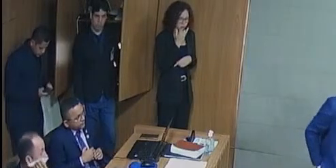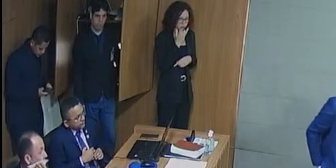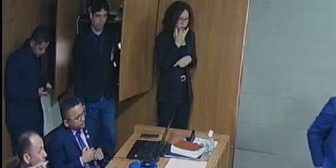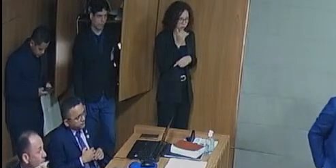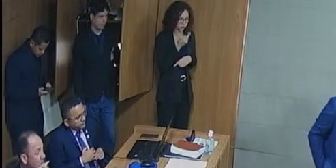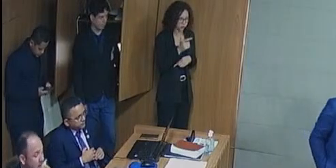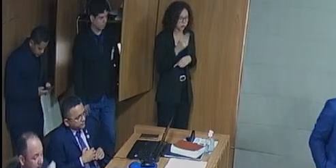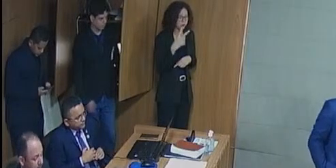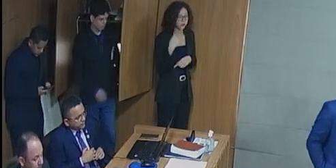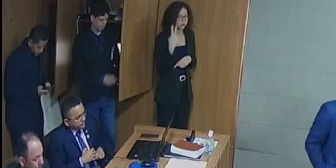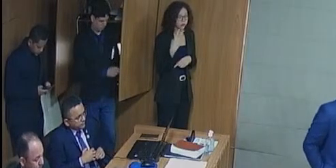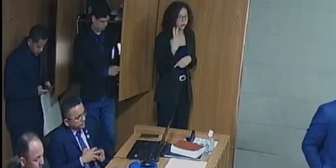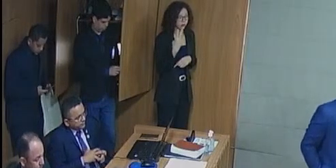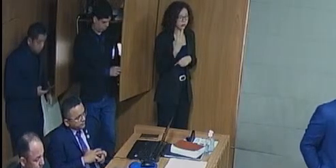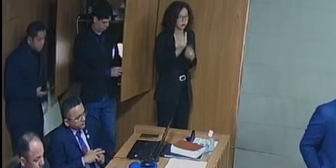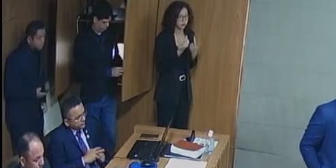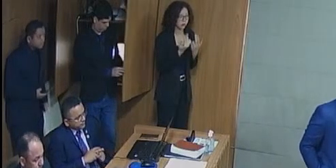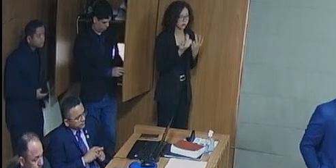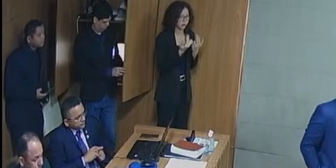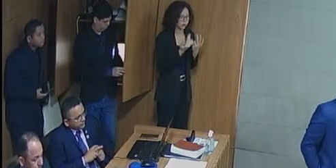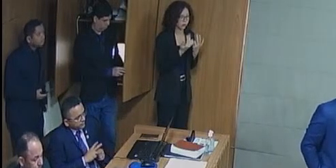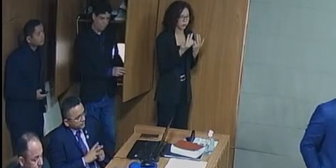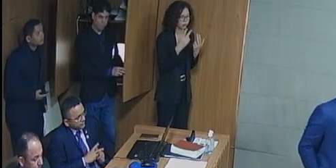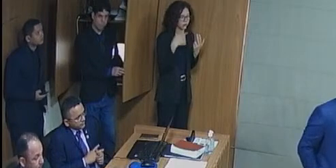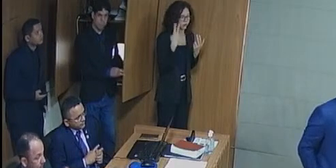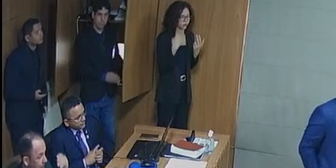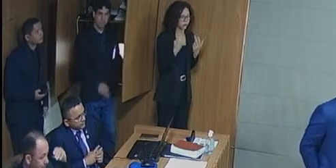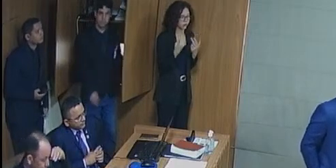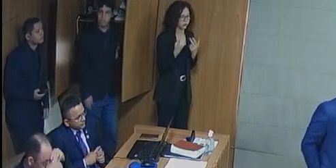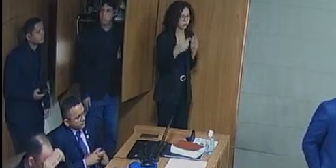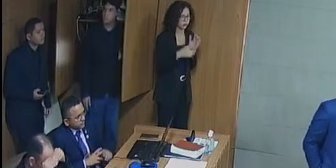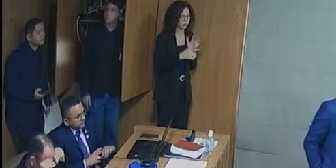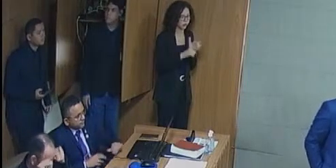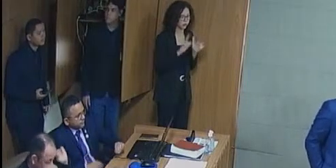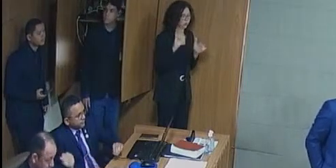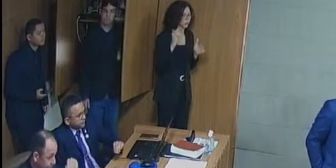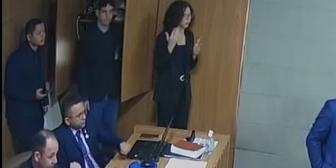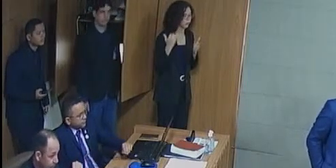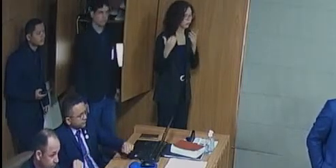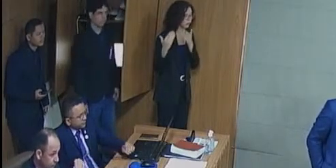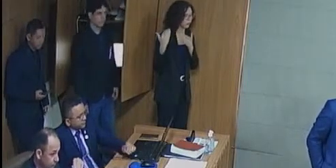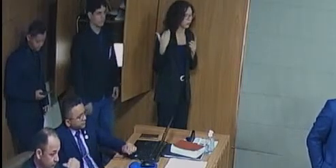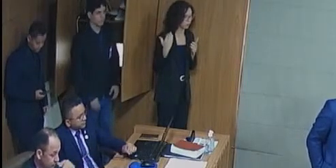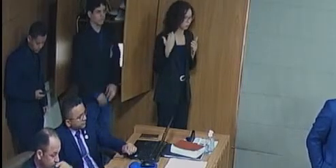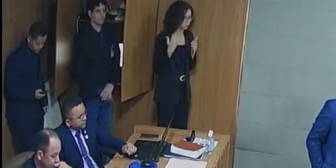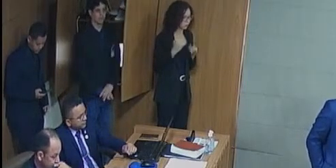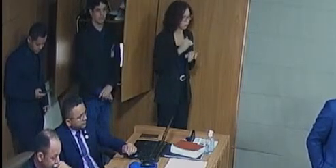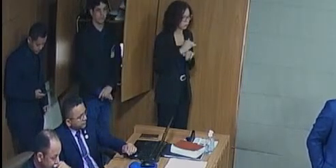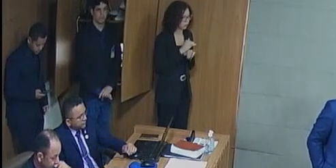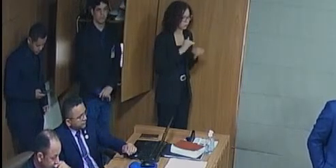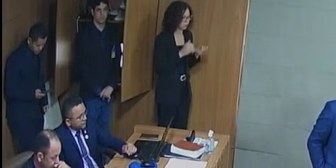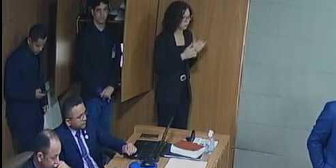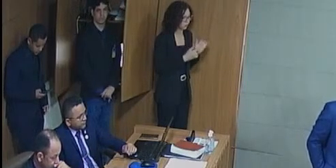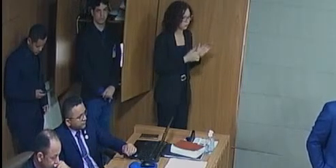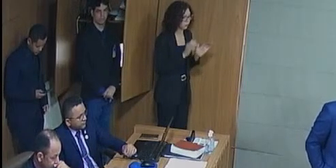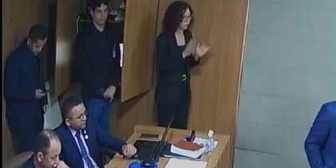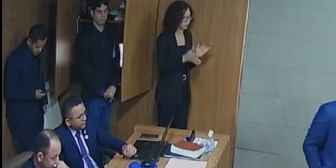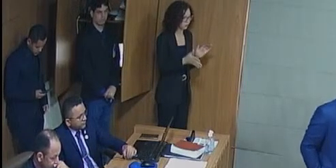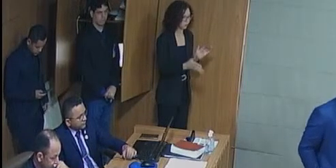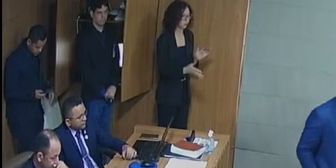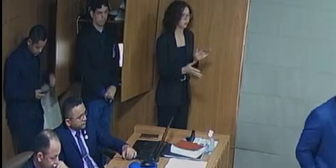demais vereadores e os mesmos vereadores que outrora foram mencionados e foram arrolados dentro